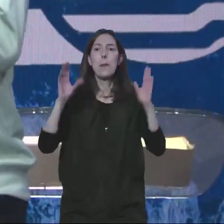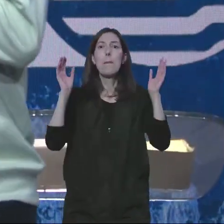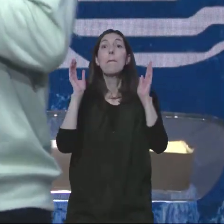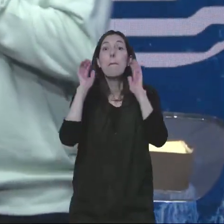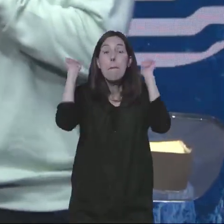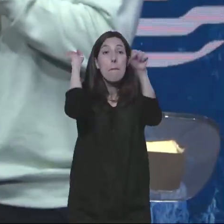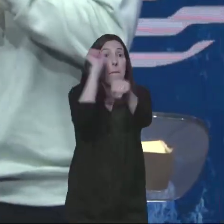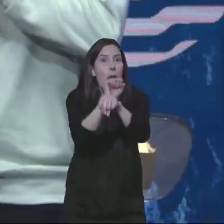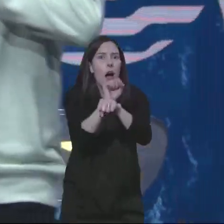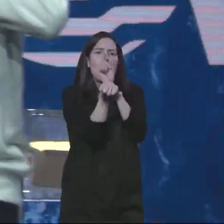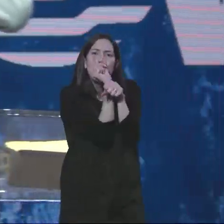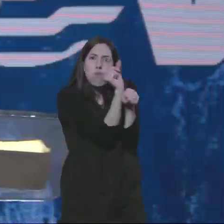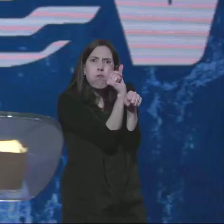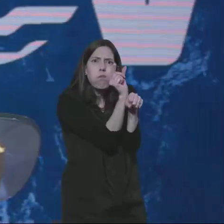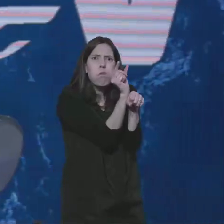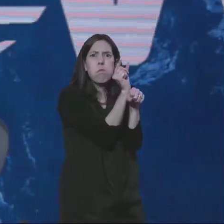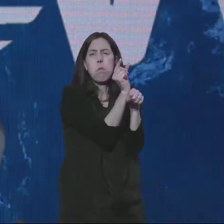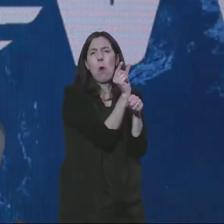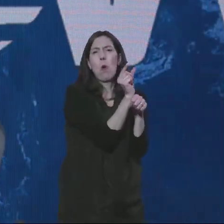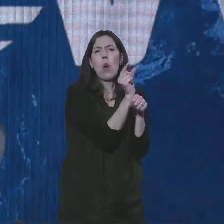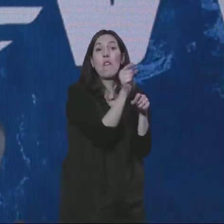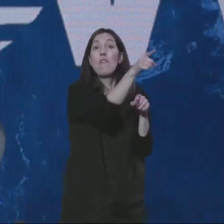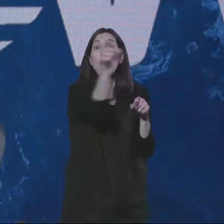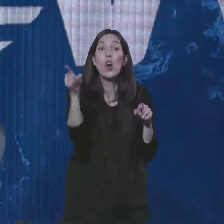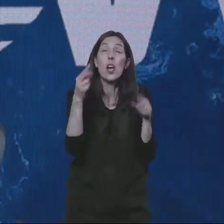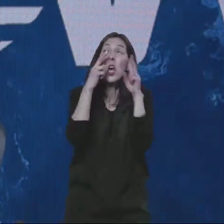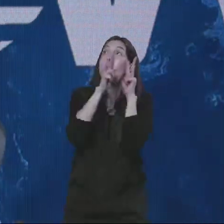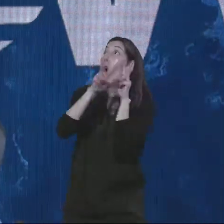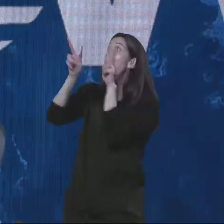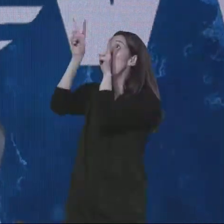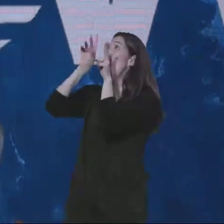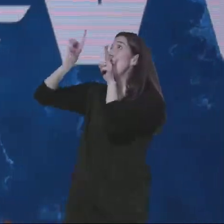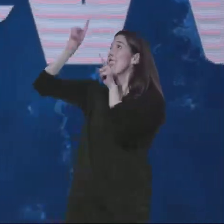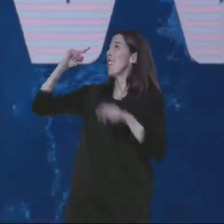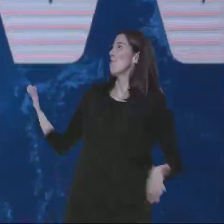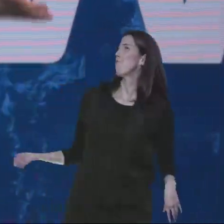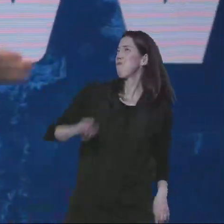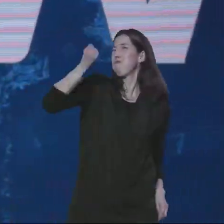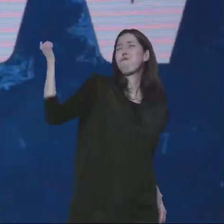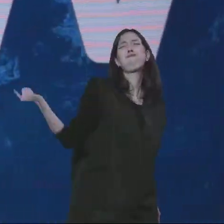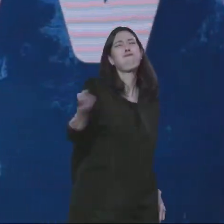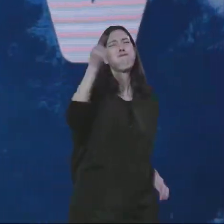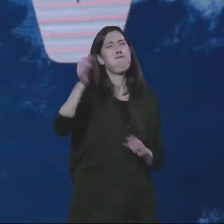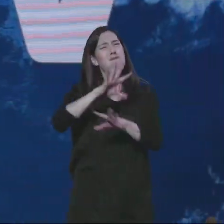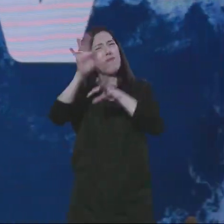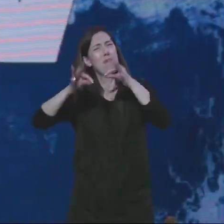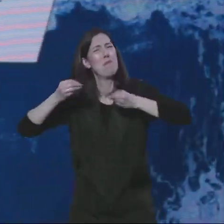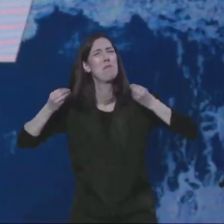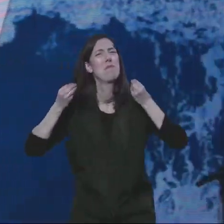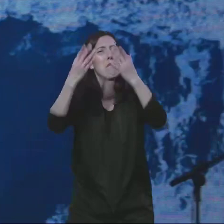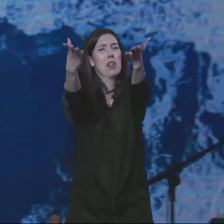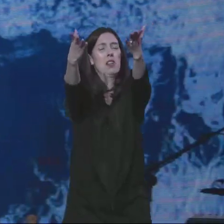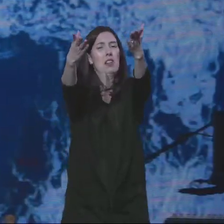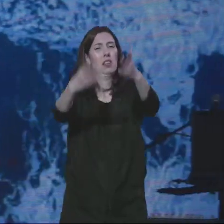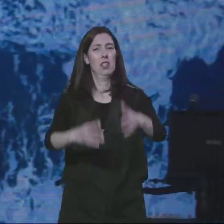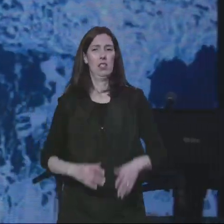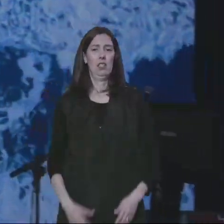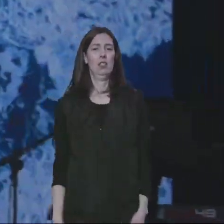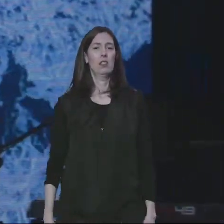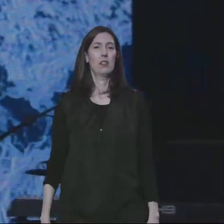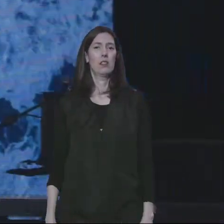aqui e começa para olhar no Deus eterno, o que Ele tem para você.